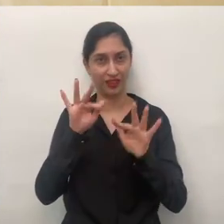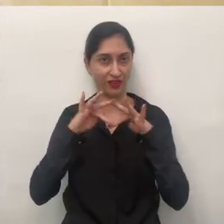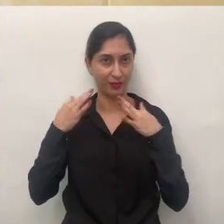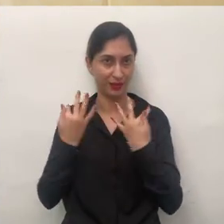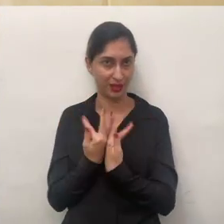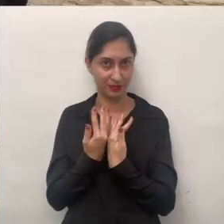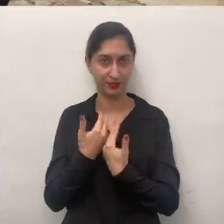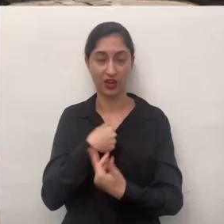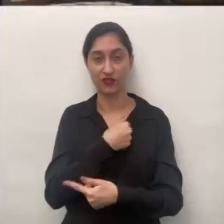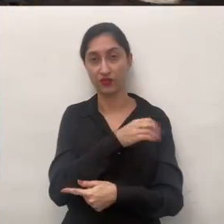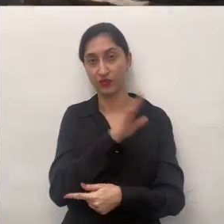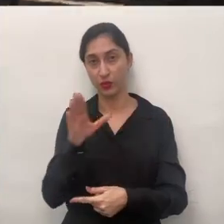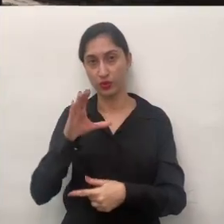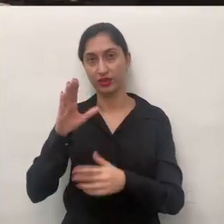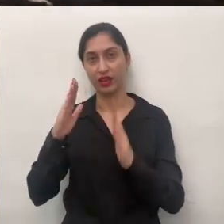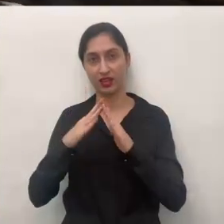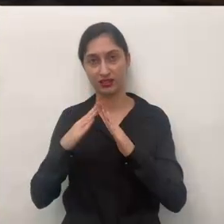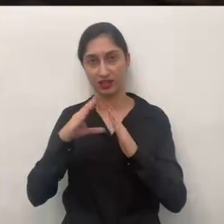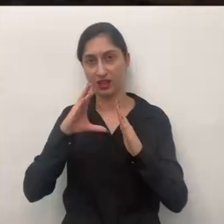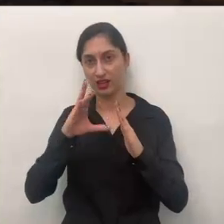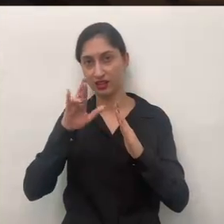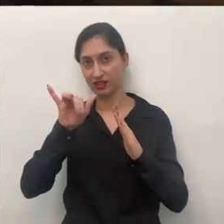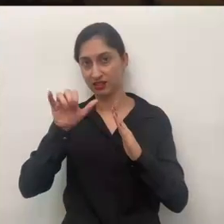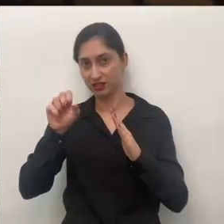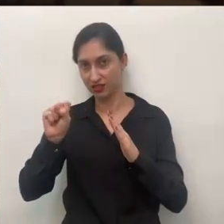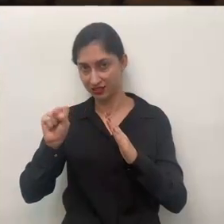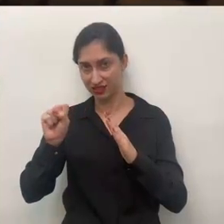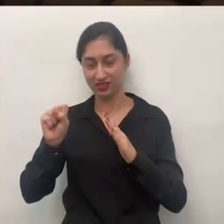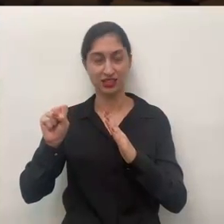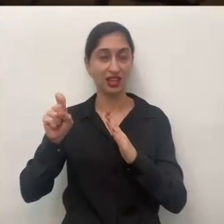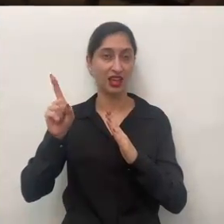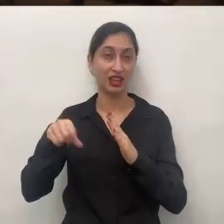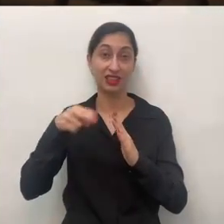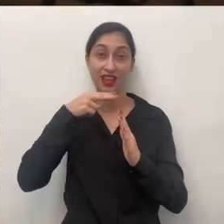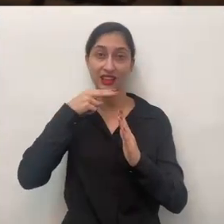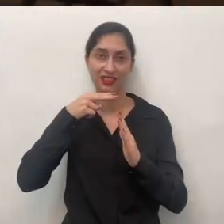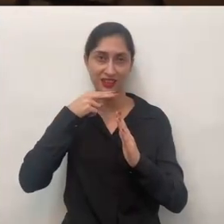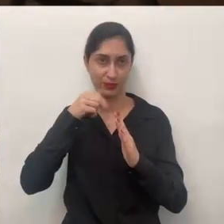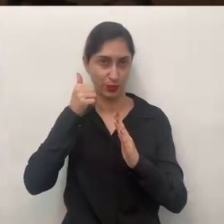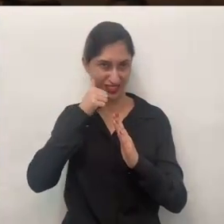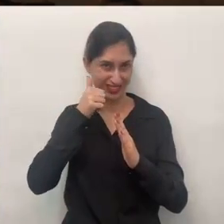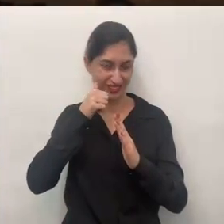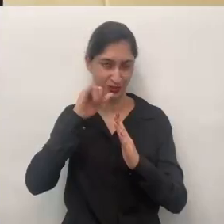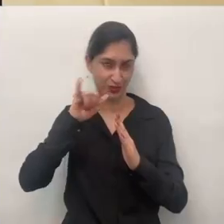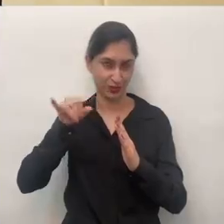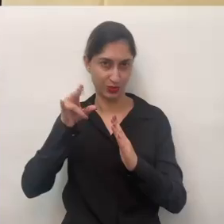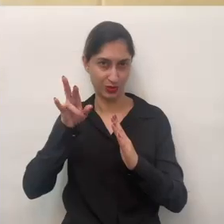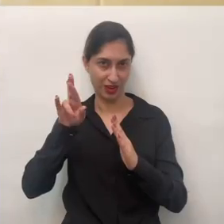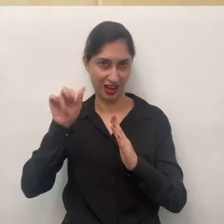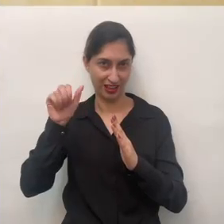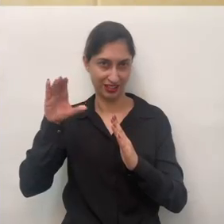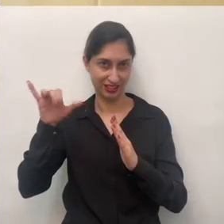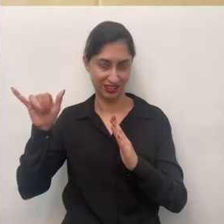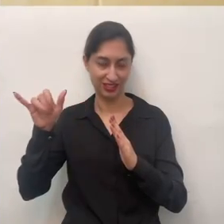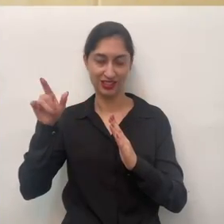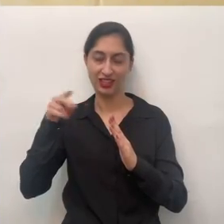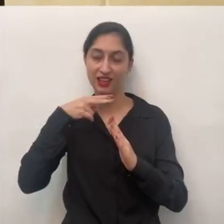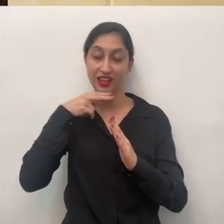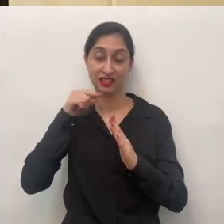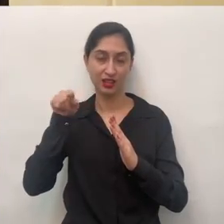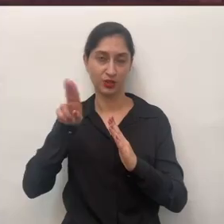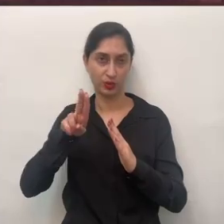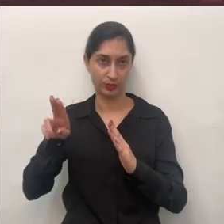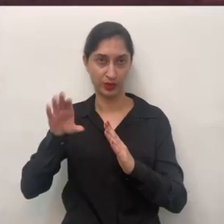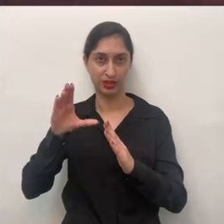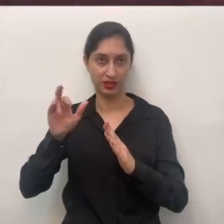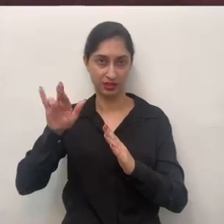fotográfico da família. Nós fomos na casa da Cris Guerra, neta da Dona Juracy. Então, minha primeira viagem foi